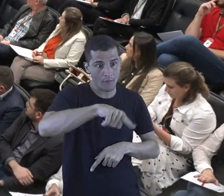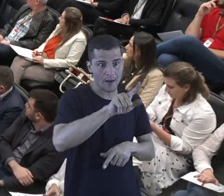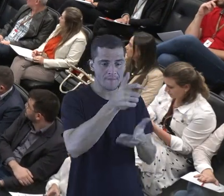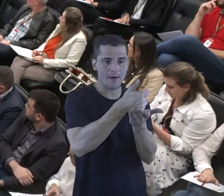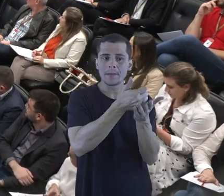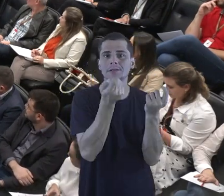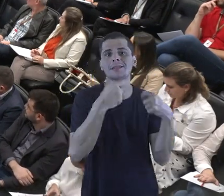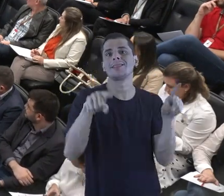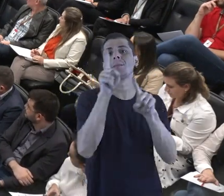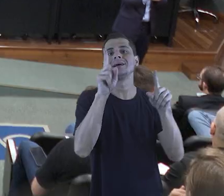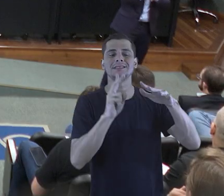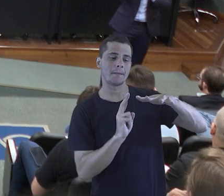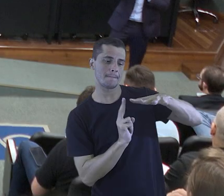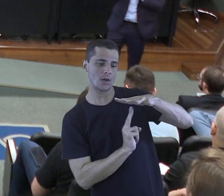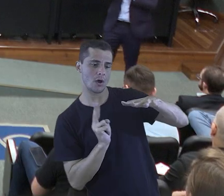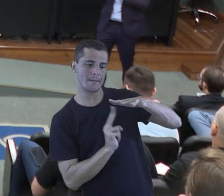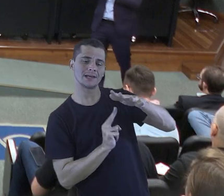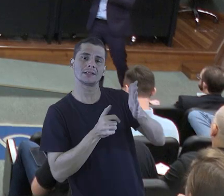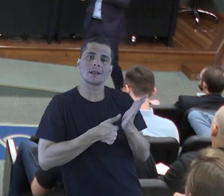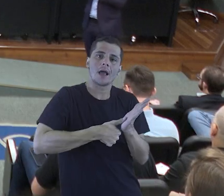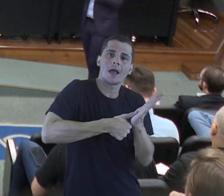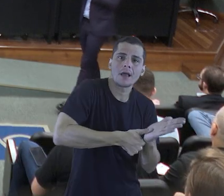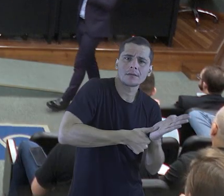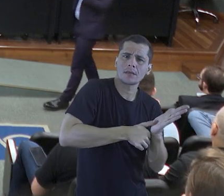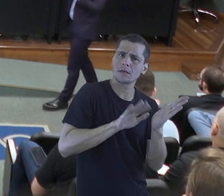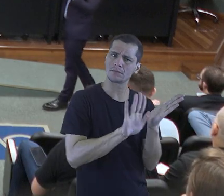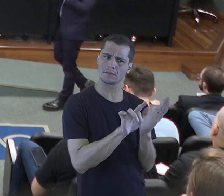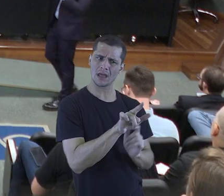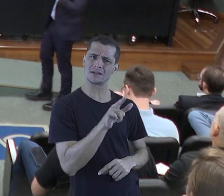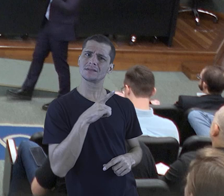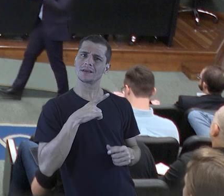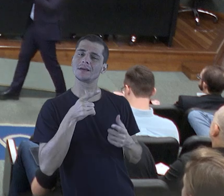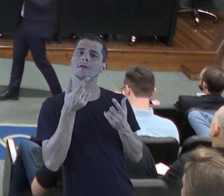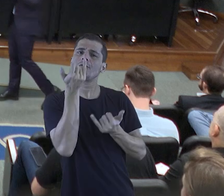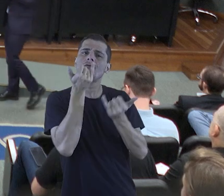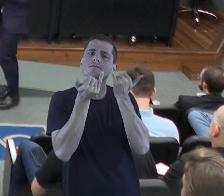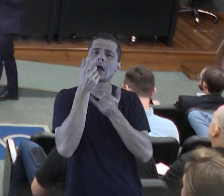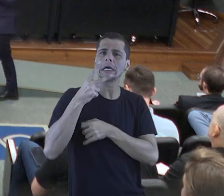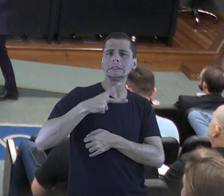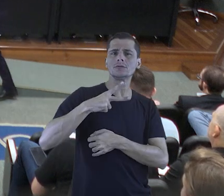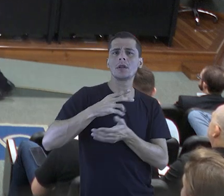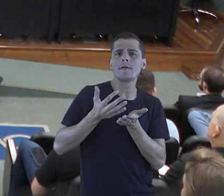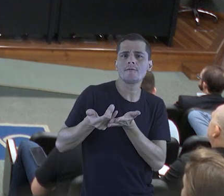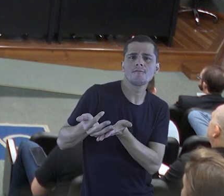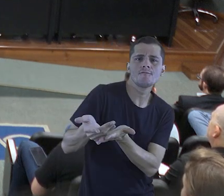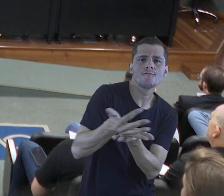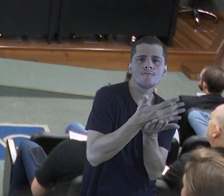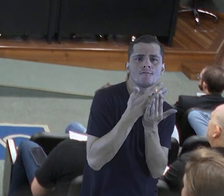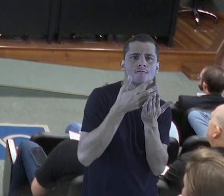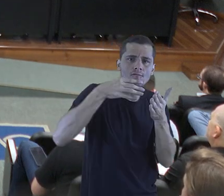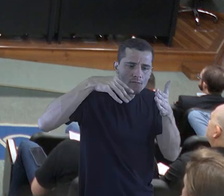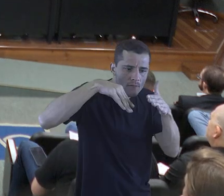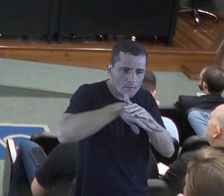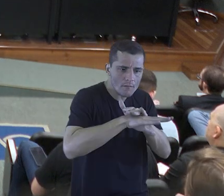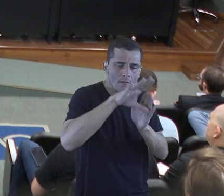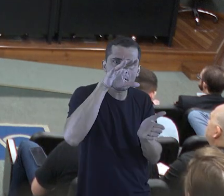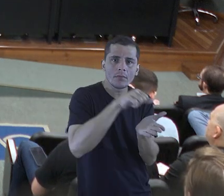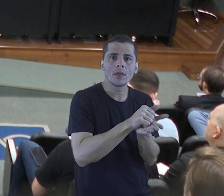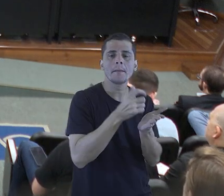multa pesada. Não se pagou, se não pagou, se recorreu e tal. Mas hoje você vai na farmácia lá, você pode comprar sem ter a biometria.